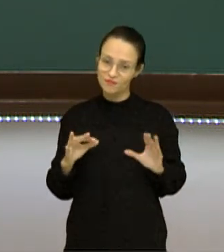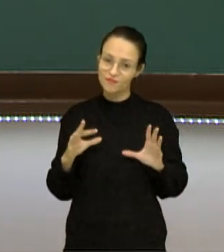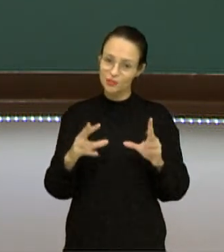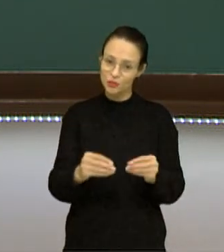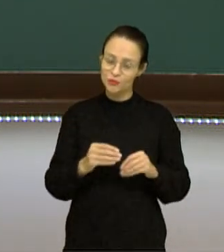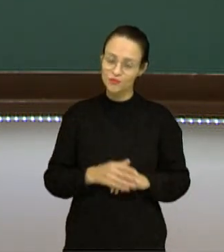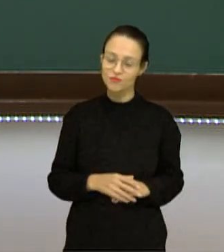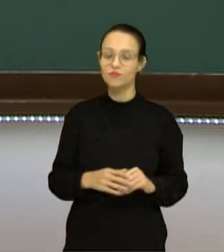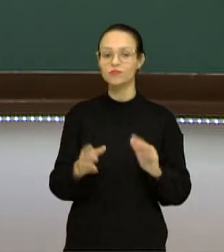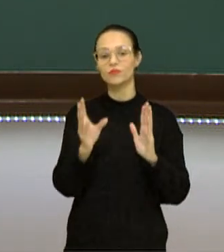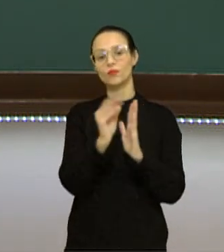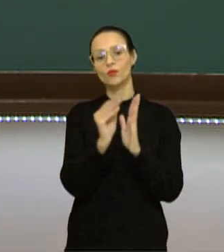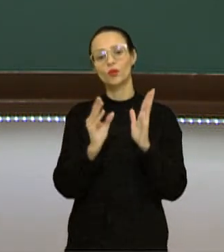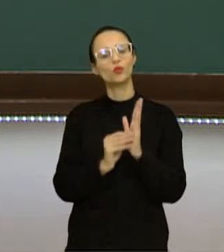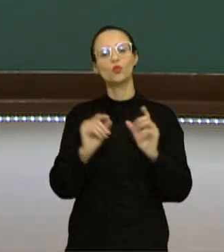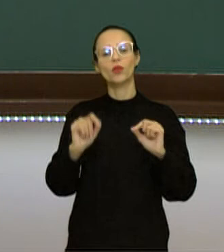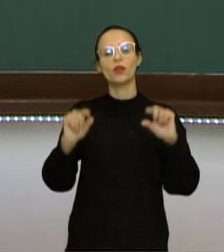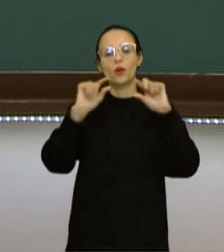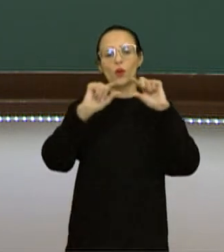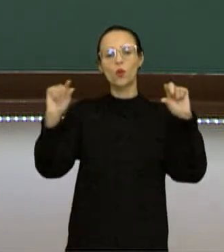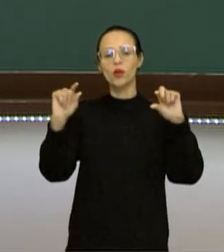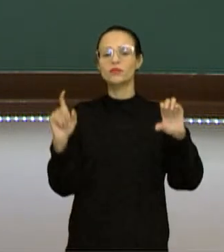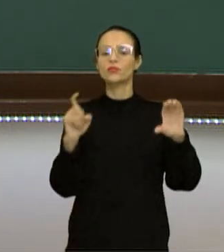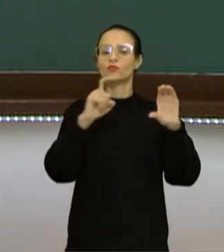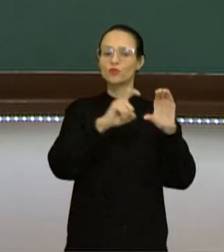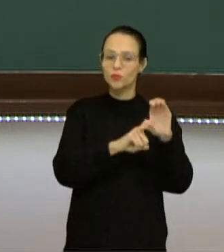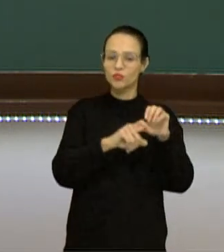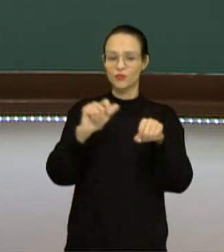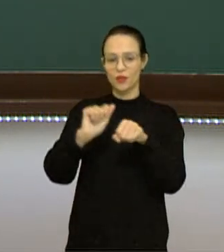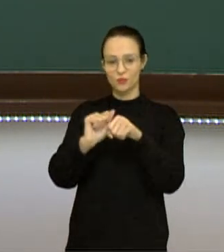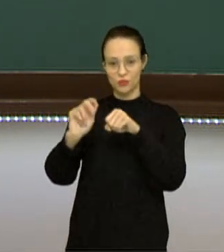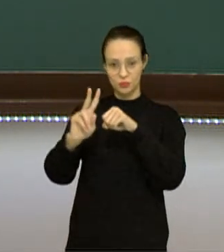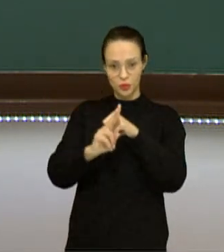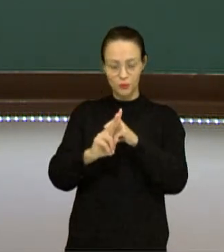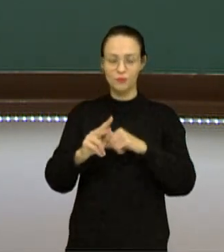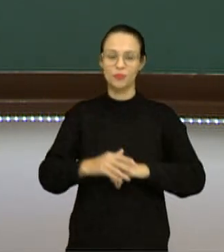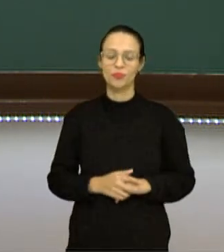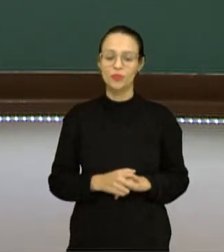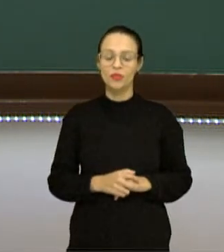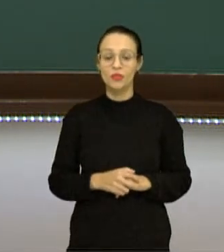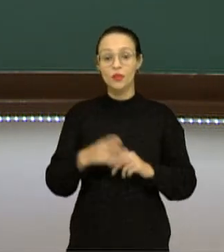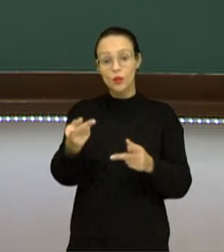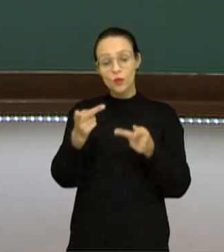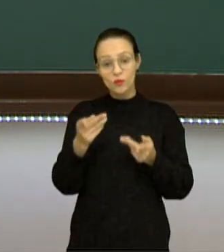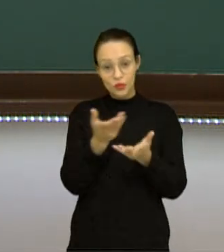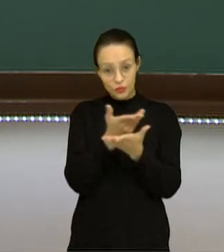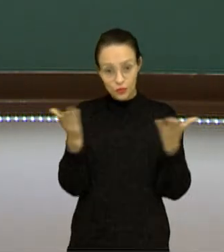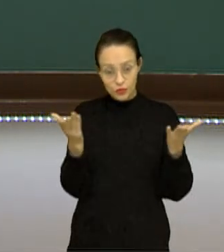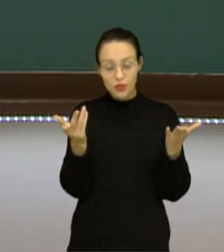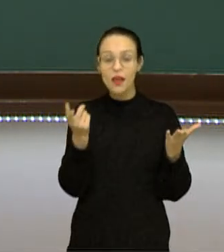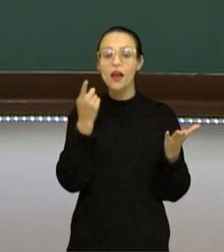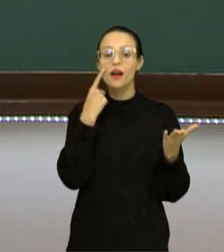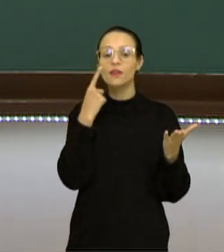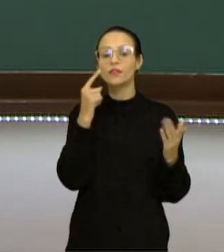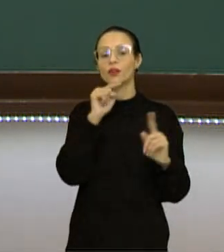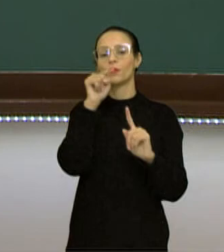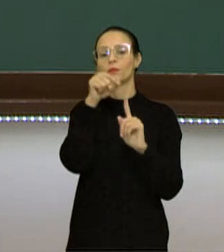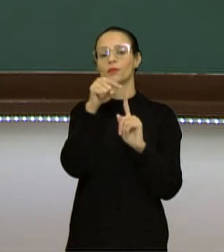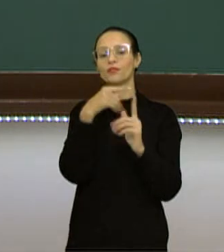O nosso conteúdo é oração subordinada adverbial. Convido você a acompanhar os objetivos da